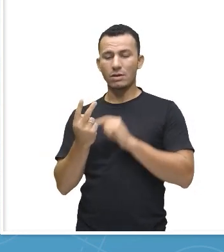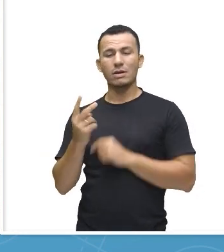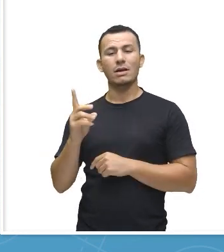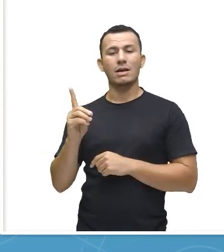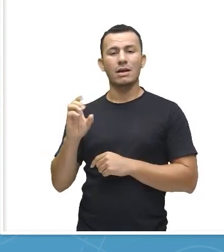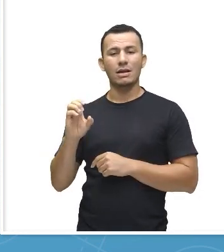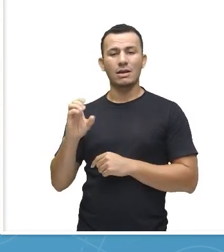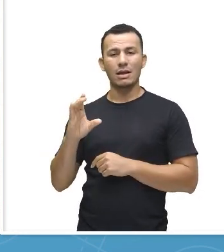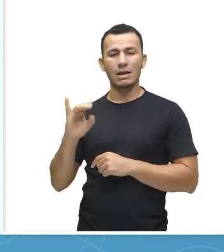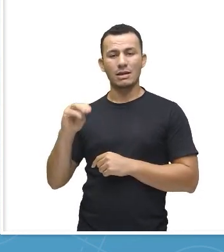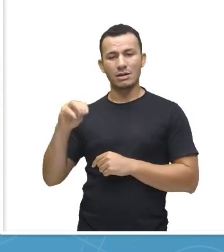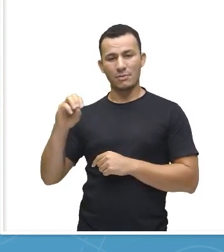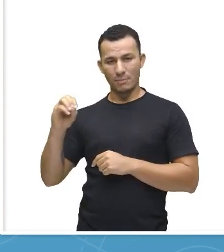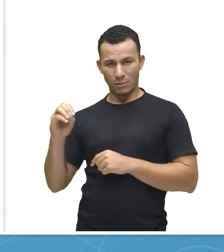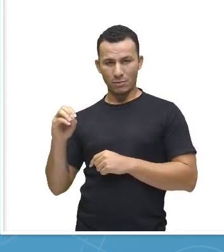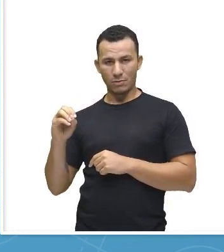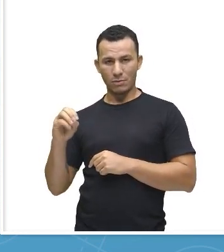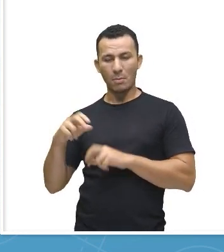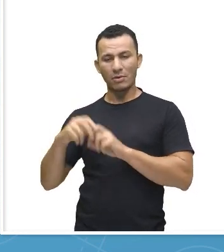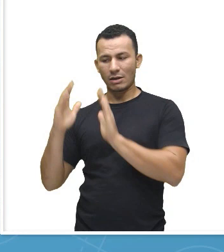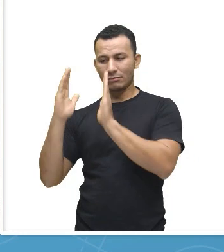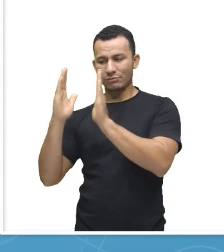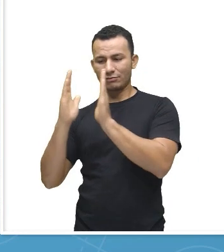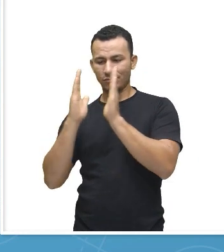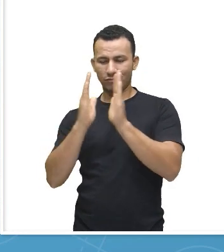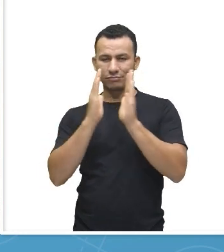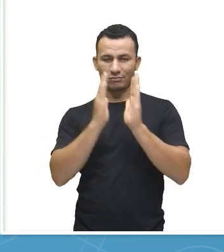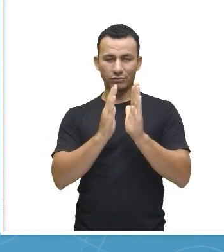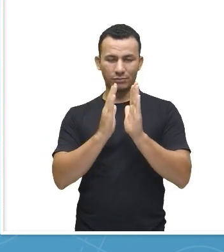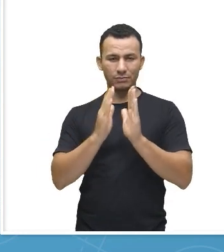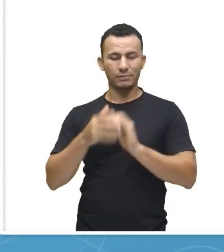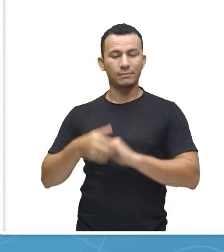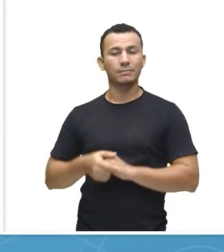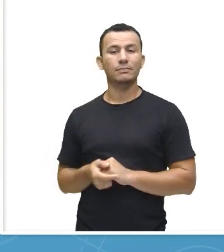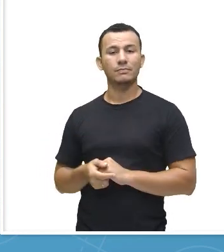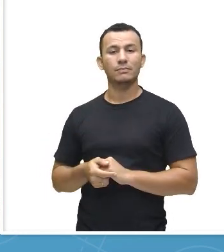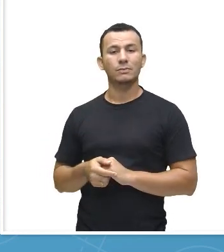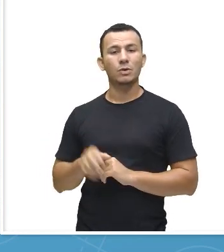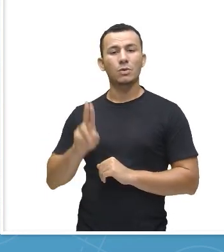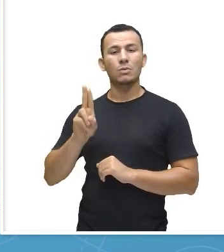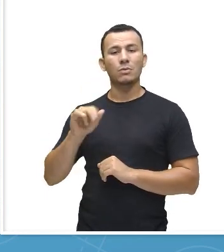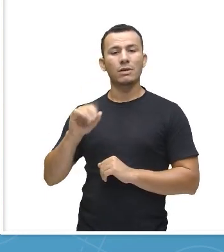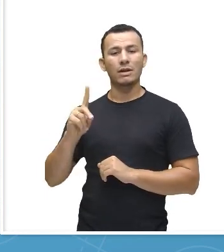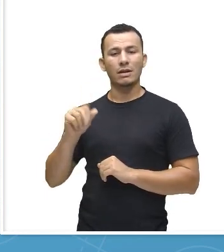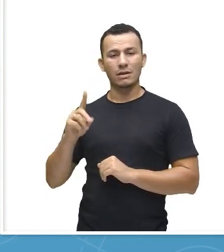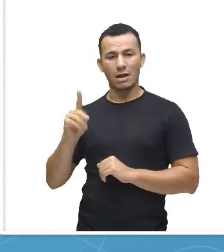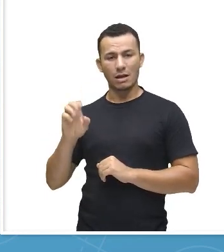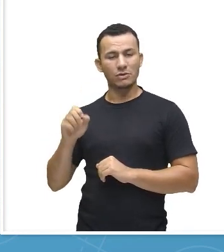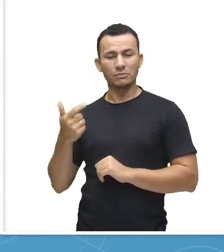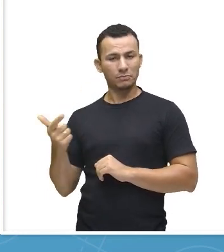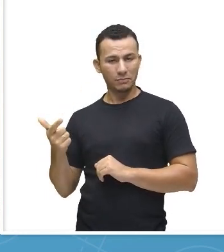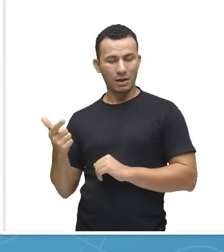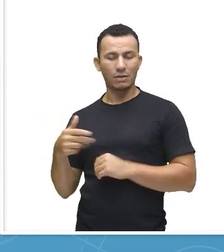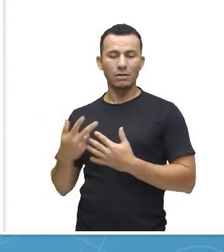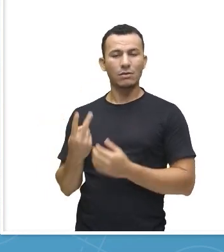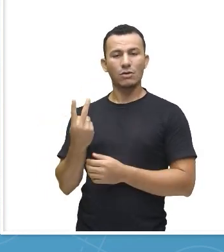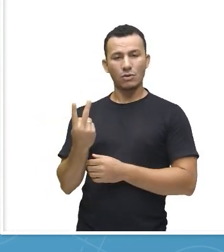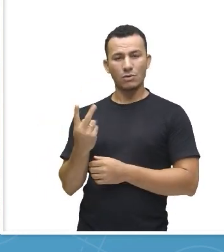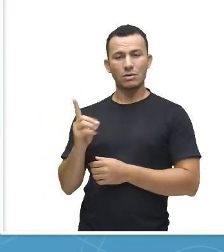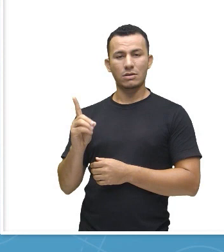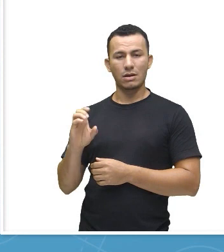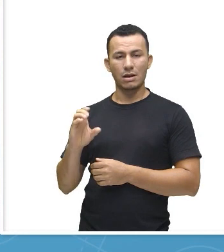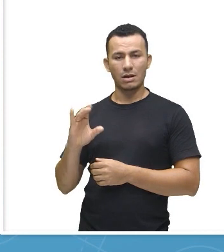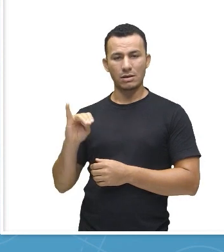casa dos décimos, né? Não tenho nenhuma unidade, zero unidade e tenho 2 décimos. Então,